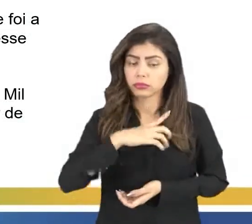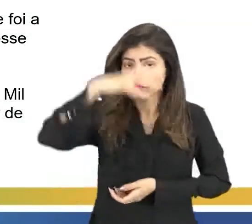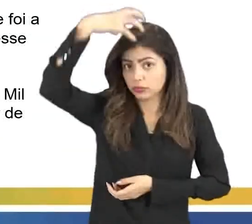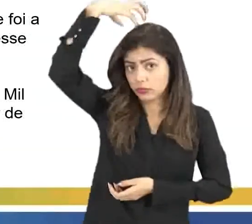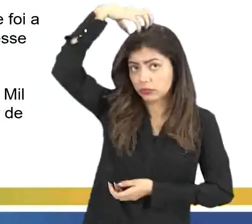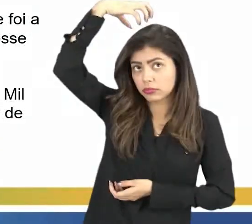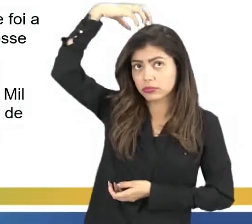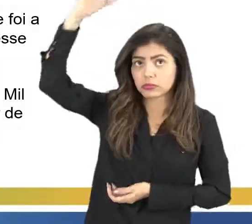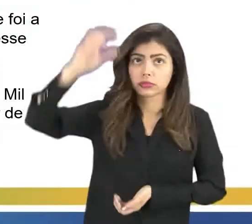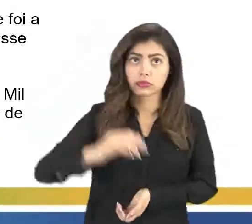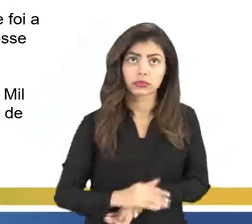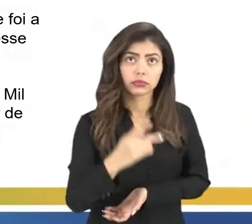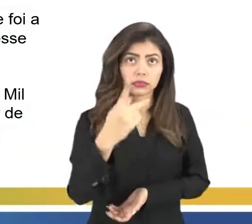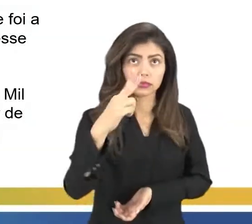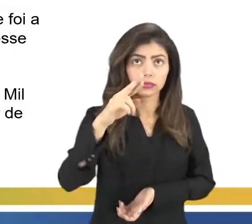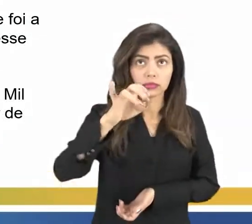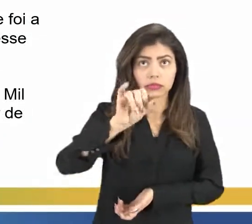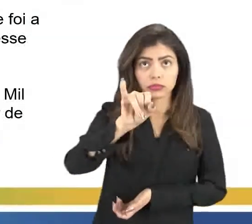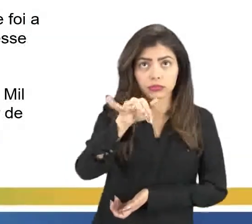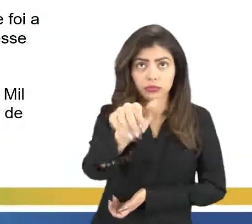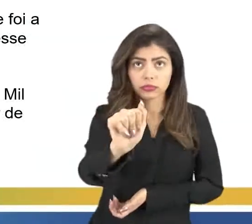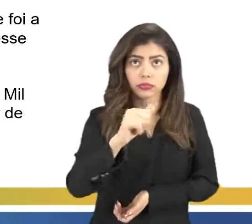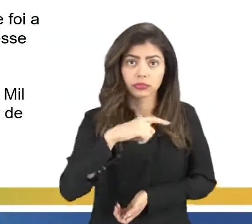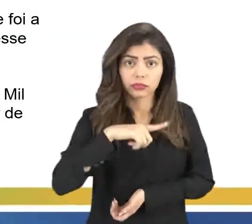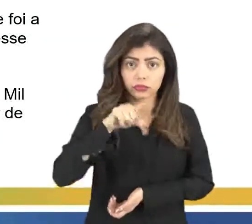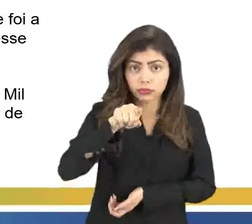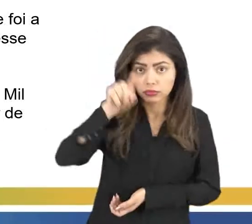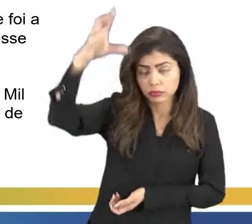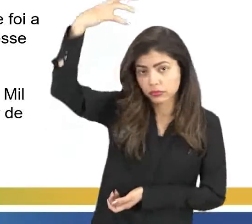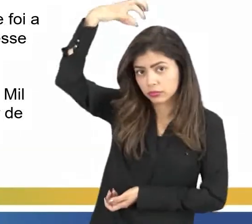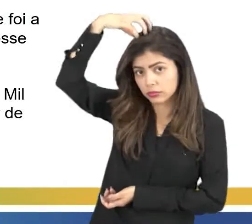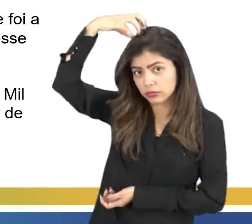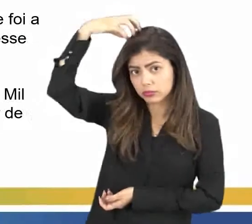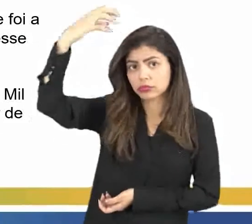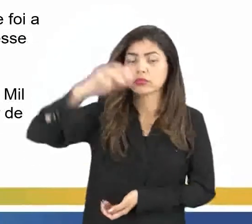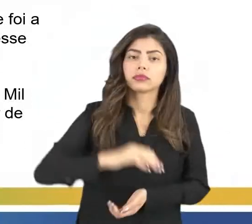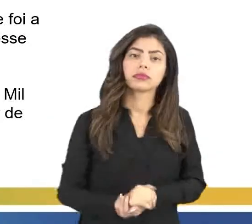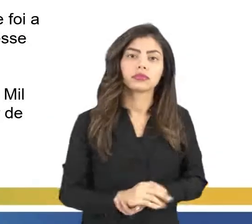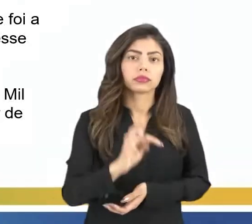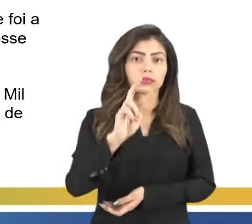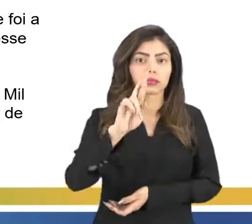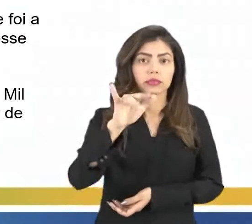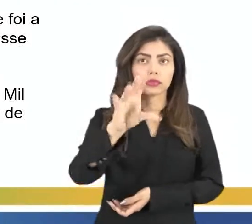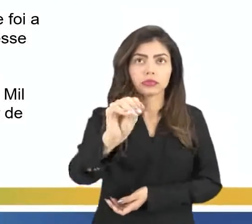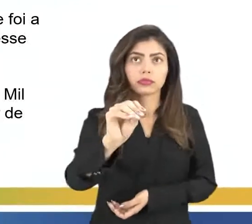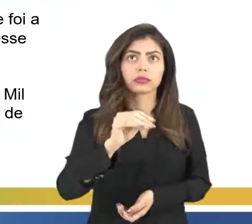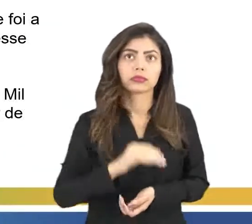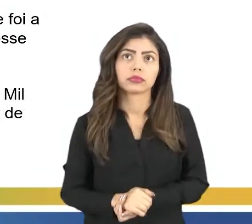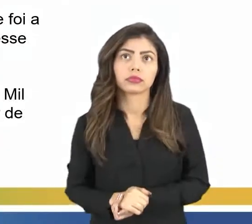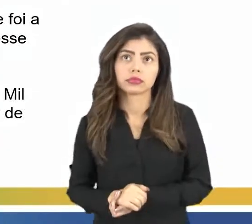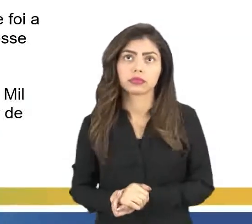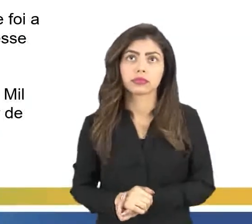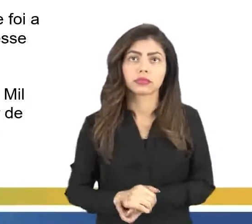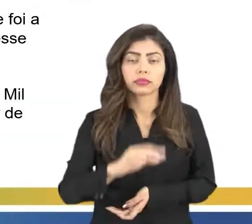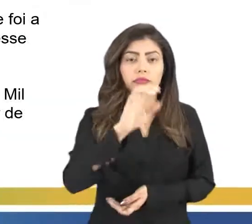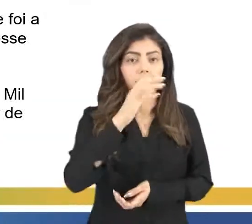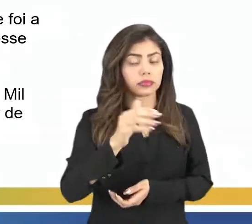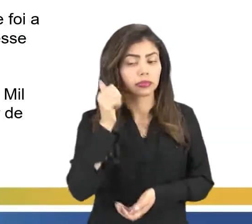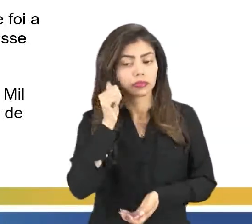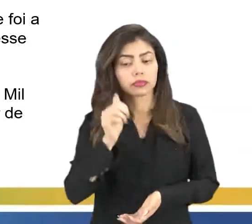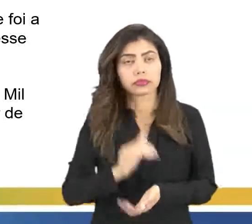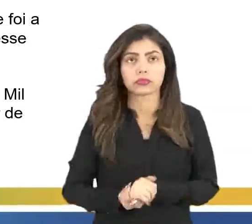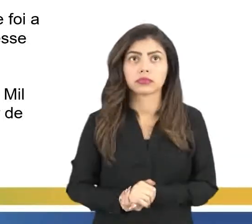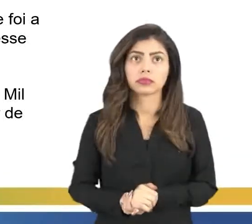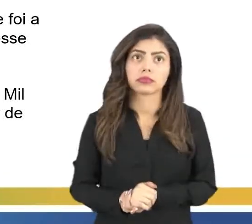Pérsia. Esse rei, ele foi traído pela sua esposa e aí mandou matá-la. Imagina só, estava lá muito bem